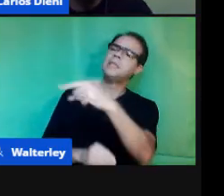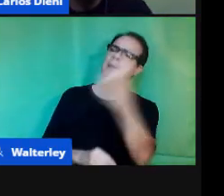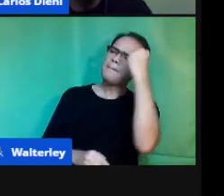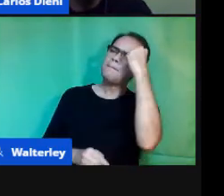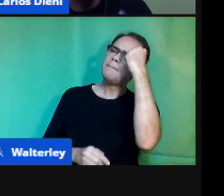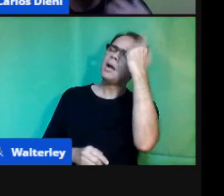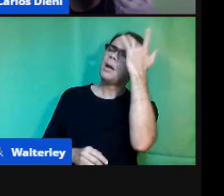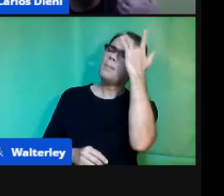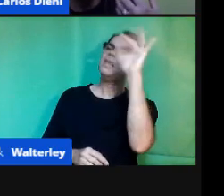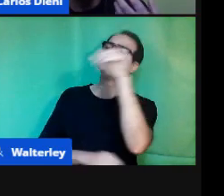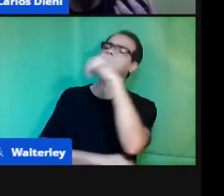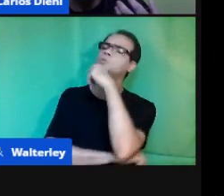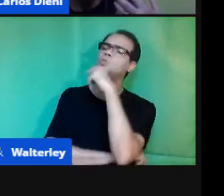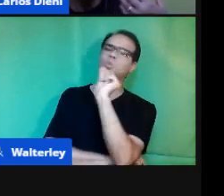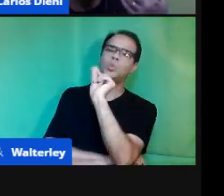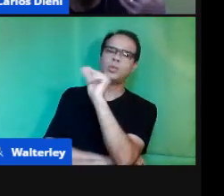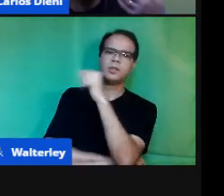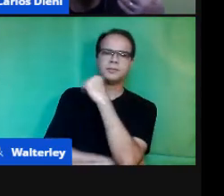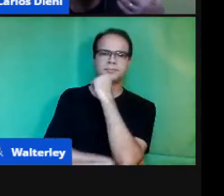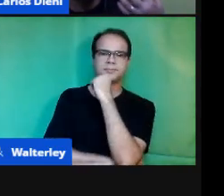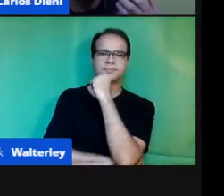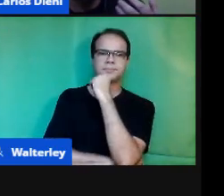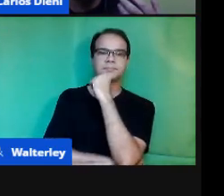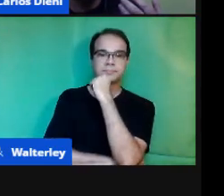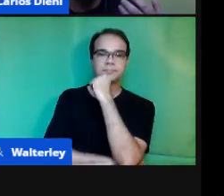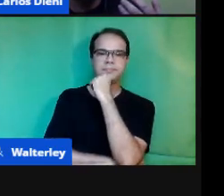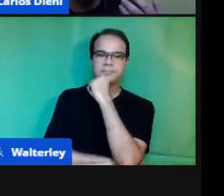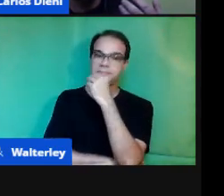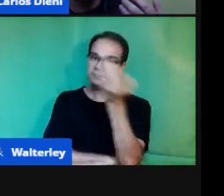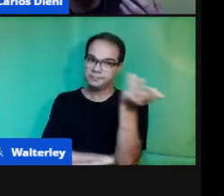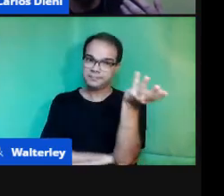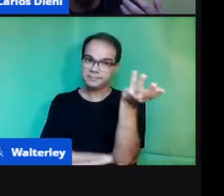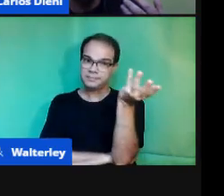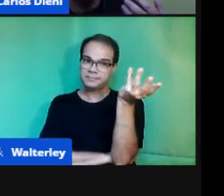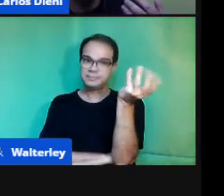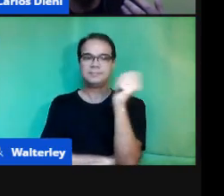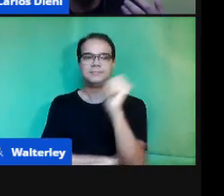pessoa. Eu e a democracia. Como que a gente usaria isso? Quase a mesma